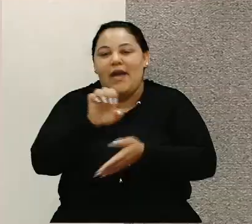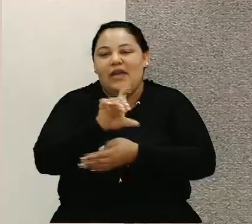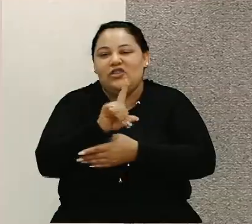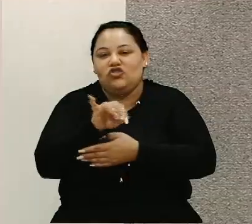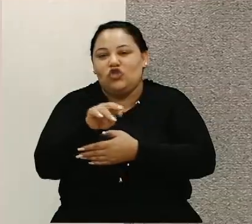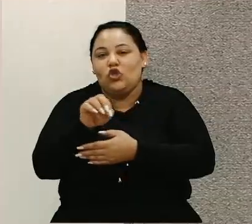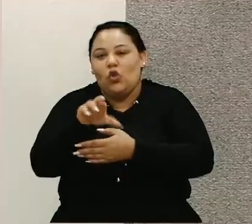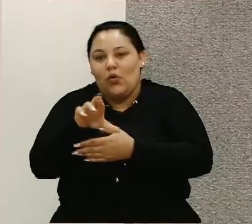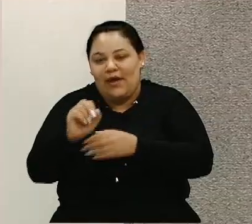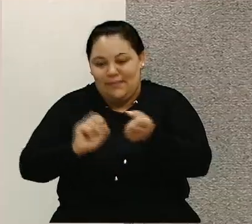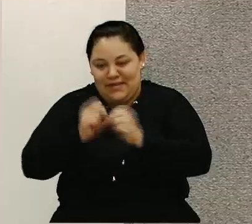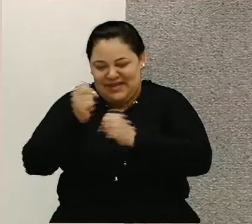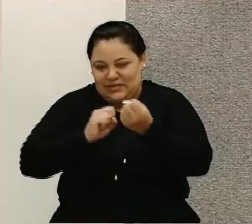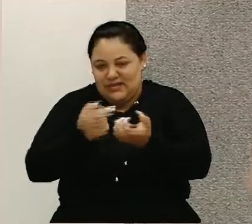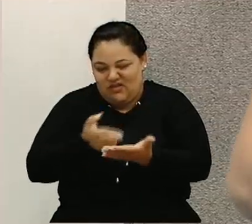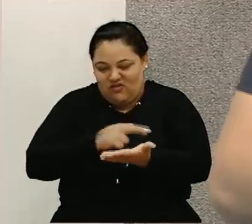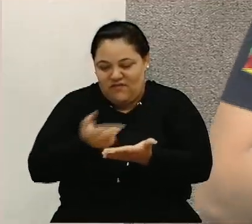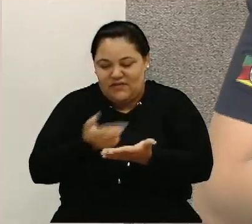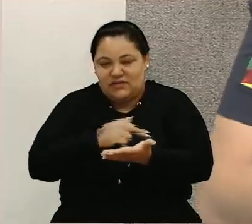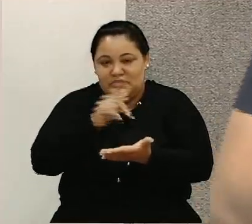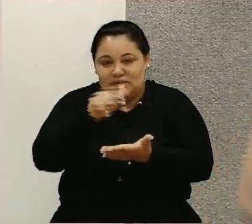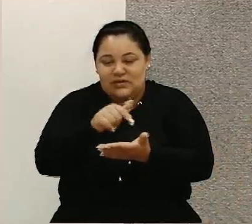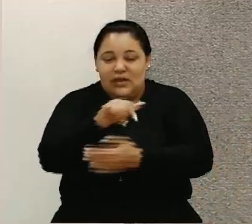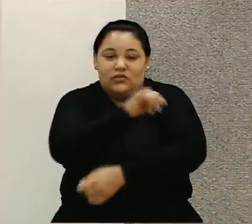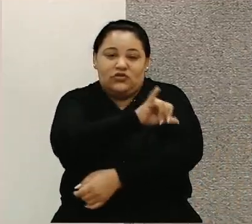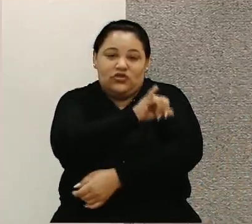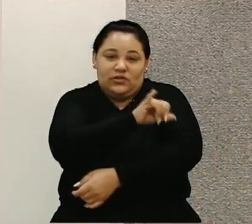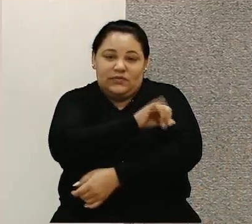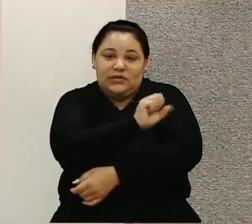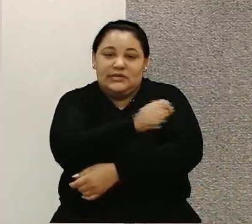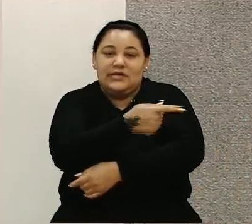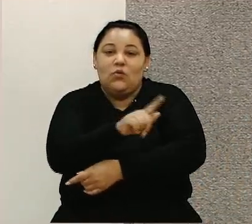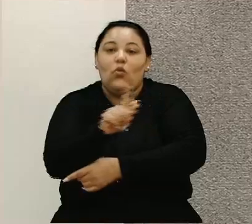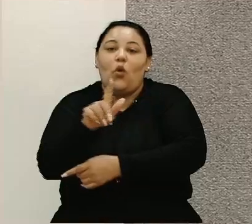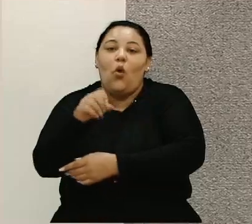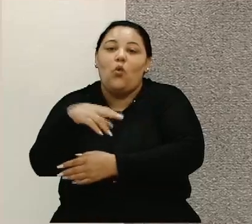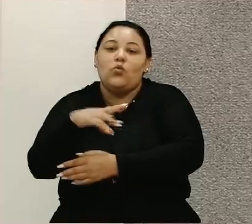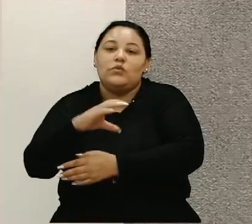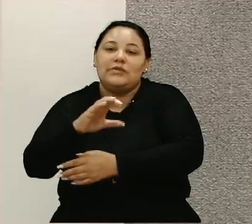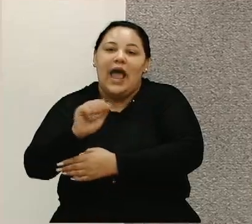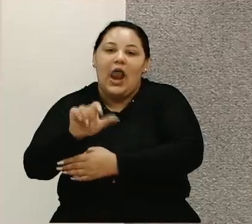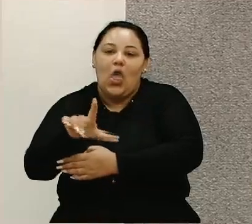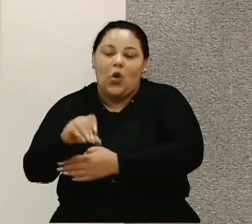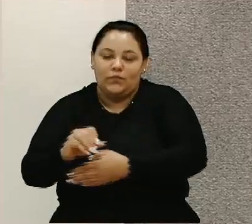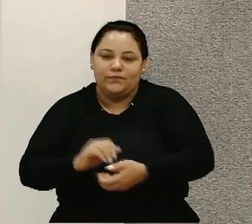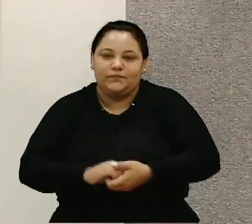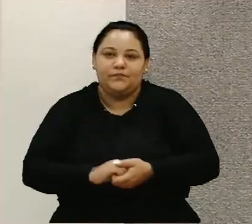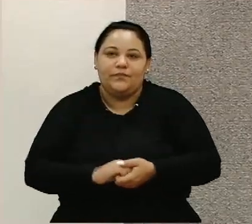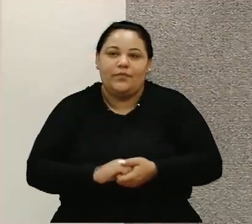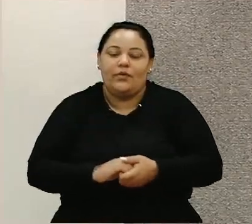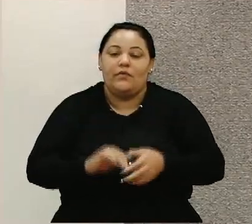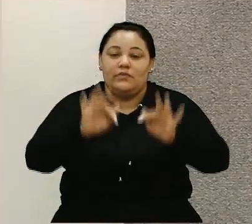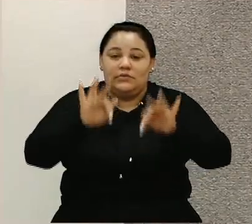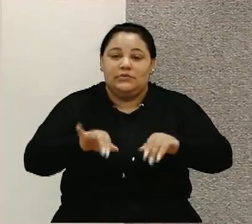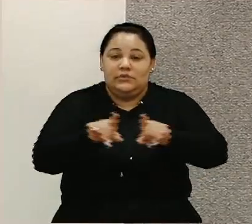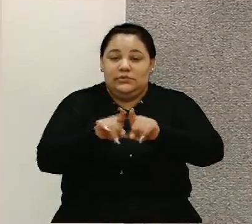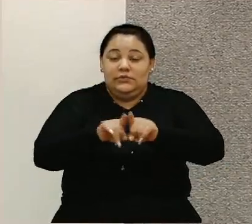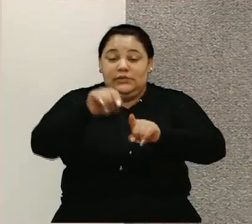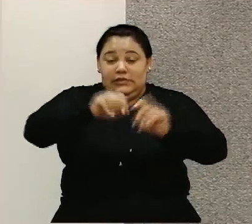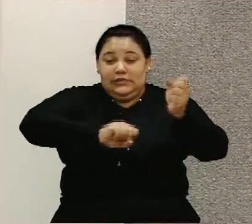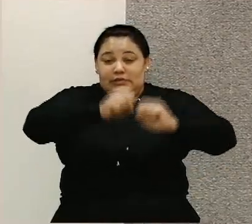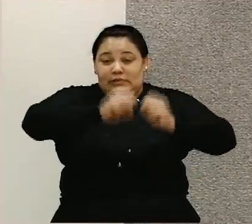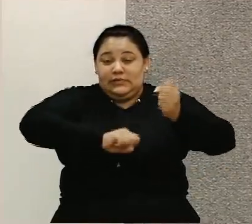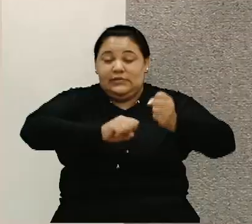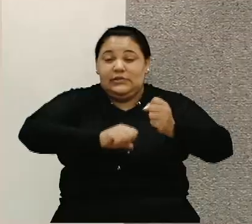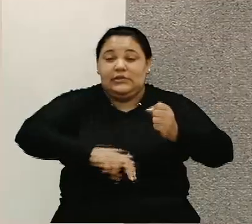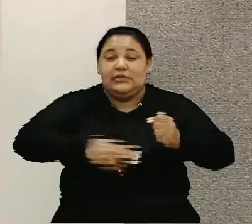sede internacional, que é na cidade do Rio de Janeiro, em São Gonçalo mais precisamente. E para finalizar, a Adonep se estende aí nas 3 Américas,